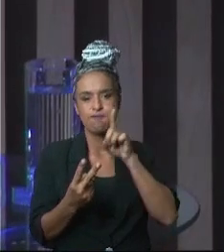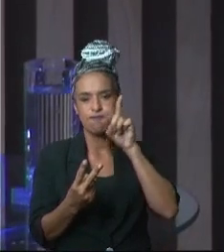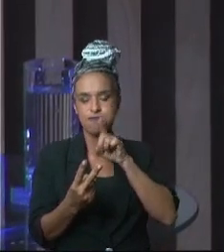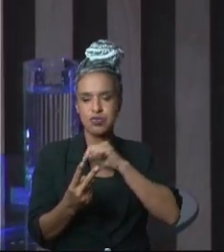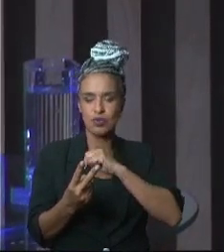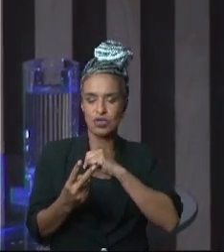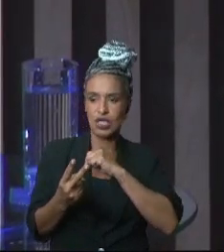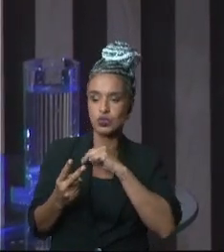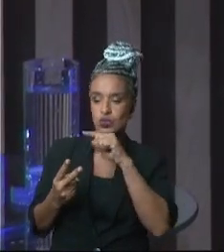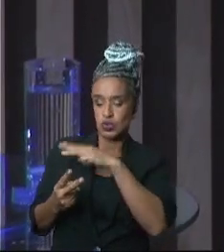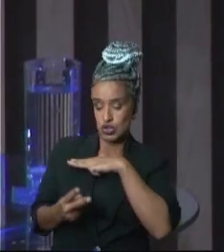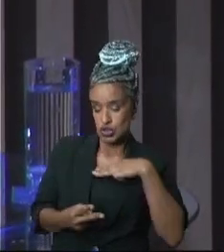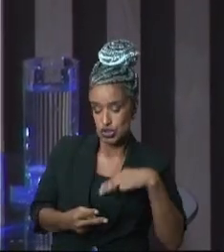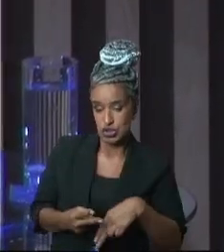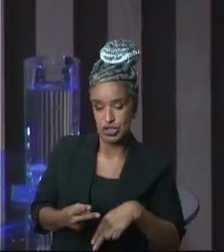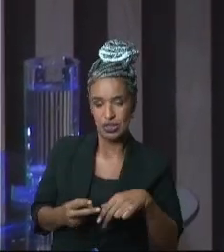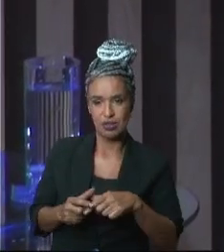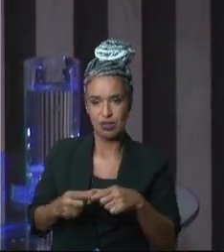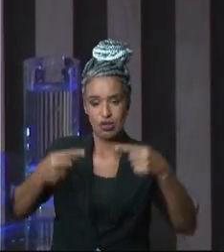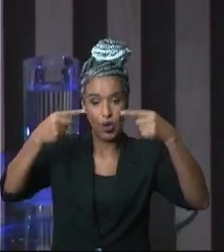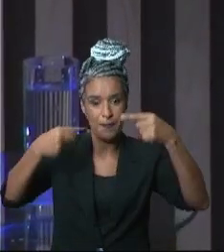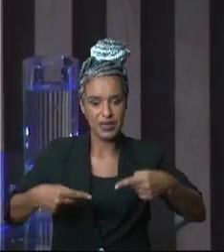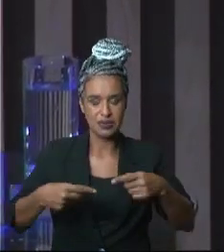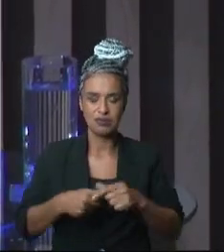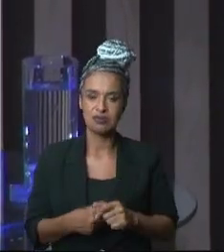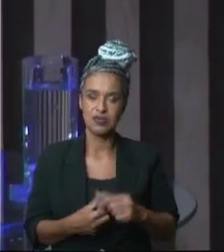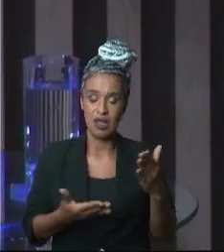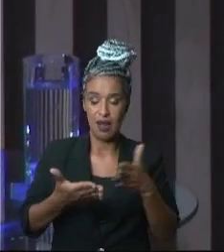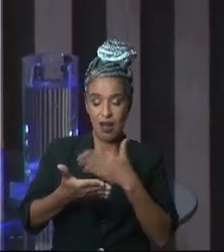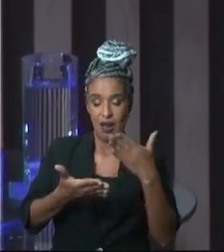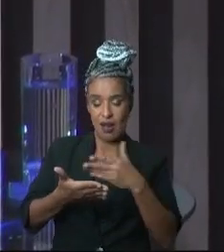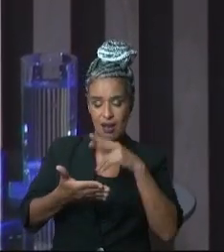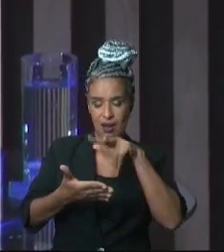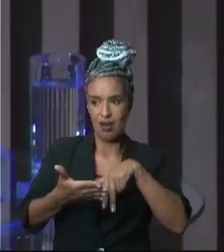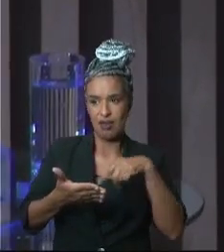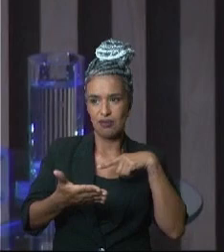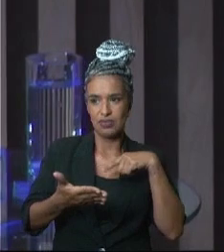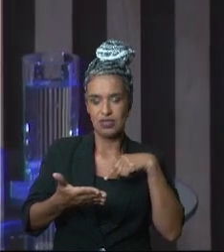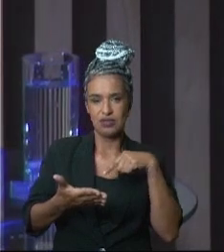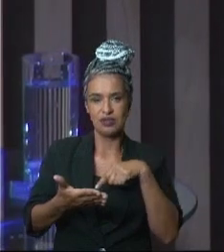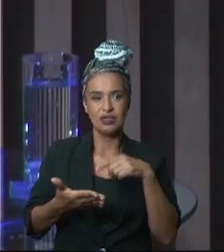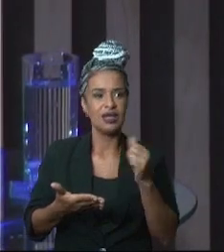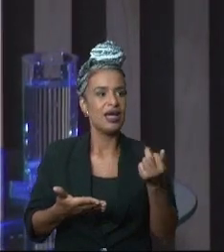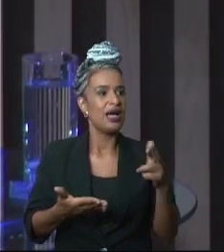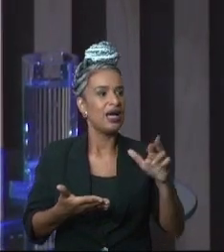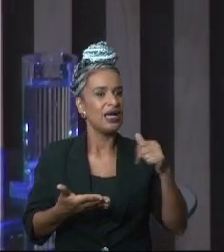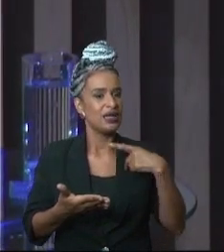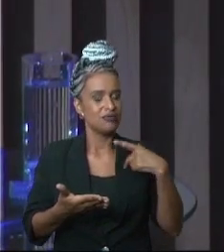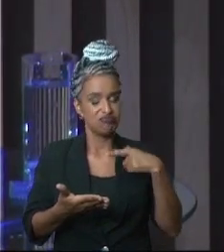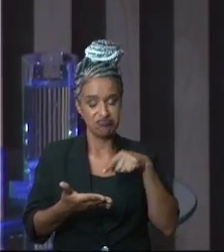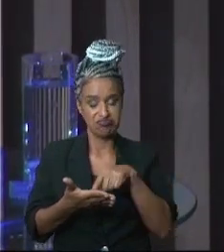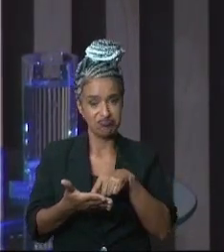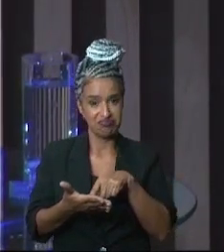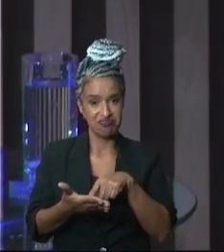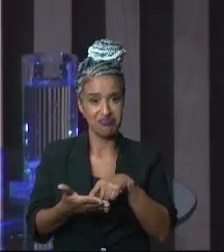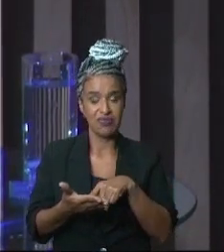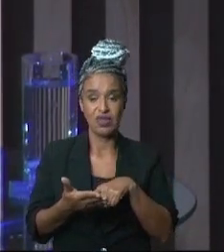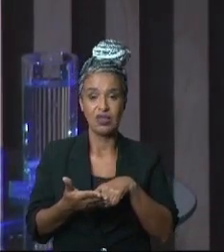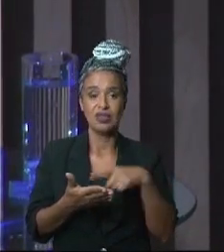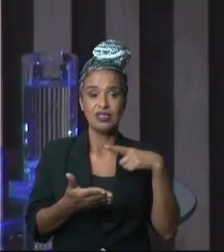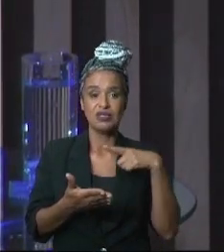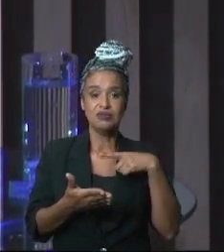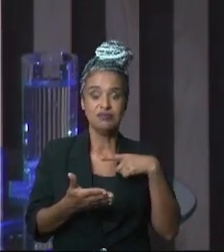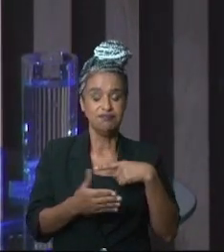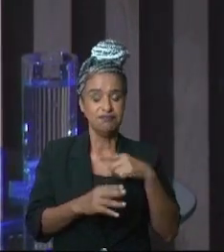de um lado e China do outro. Quando a gente lê esse livro, que já está virando quase um clichê da área, que é o livro do Graham Allison sobre a armadilha